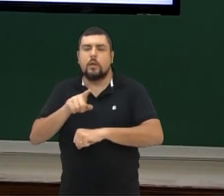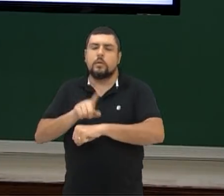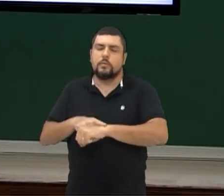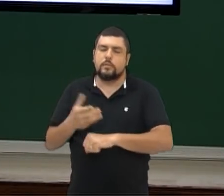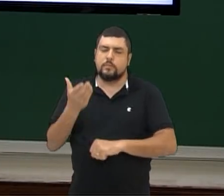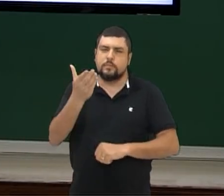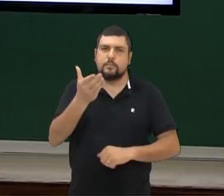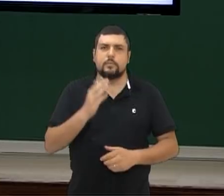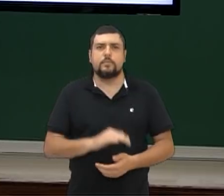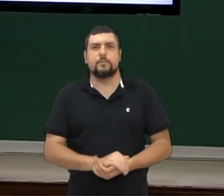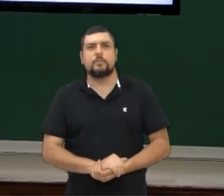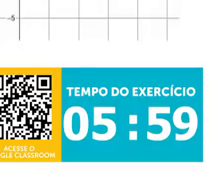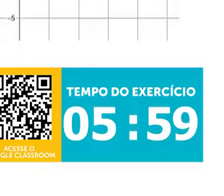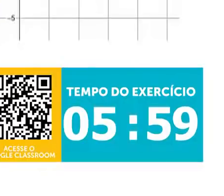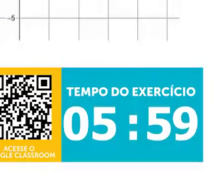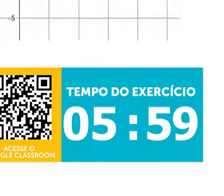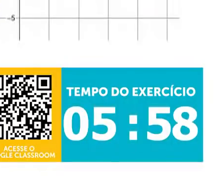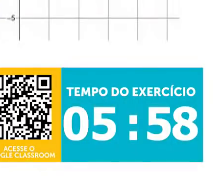vocês resolverem.